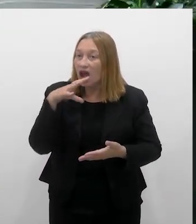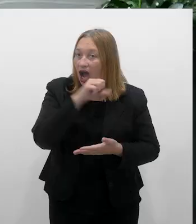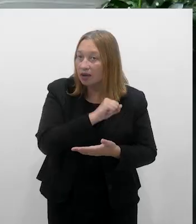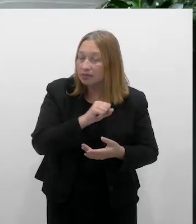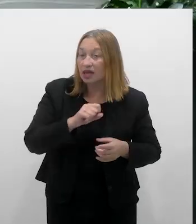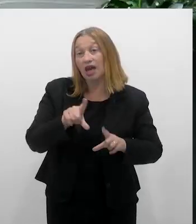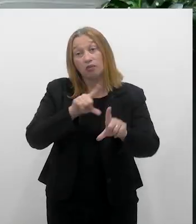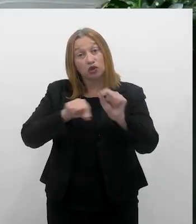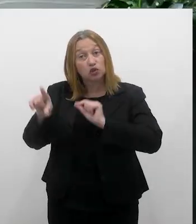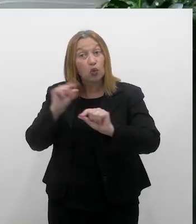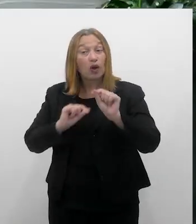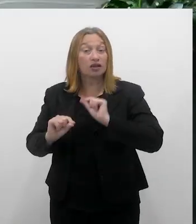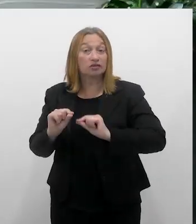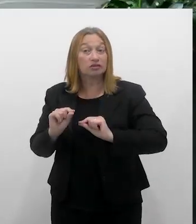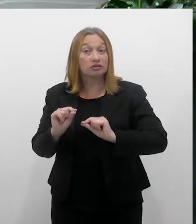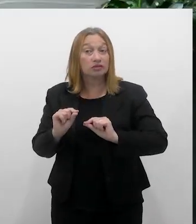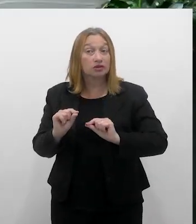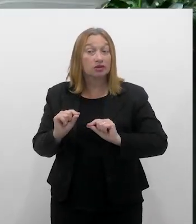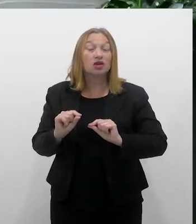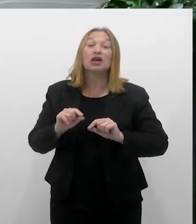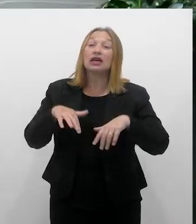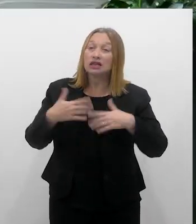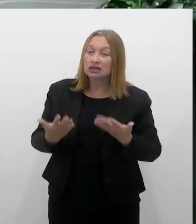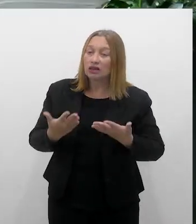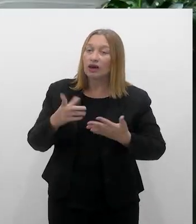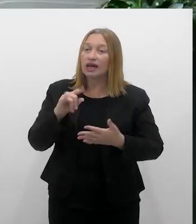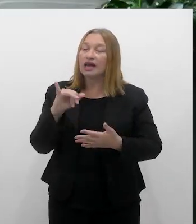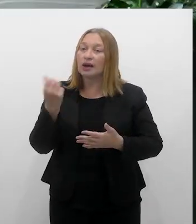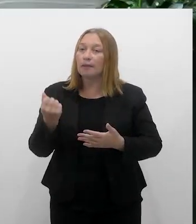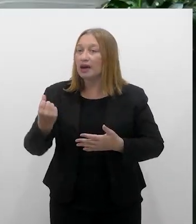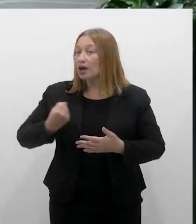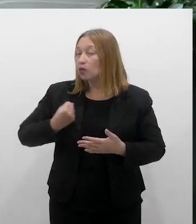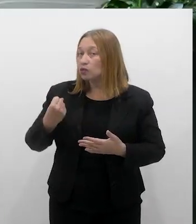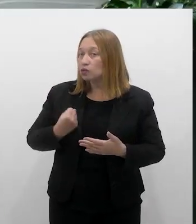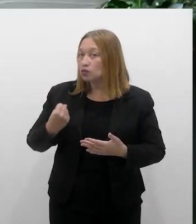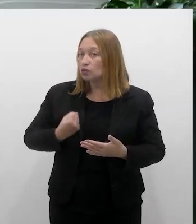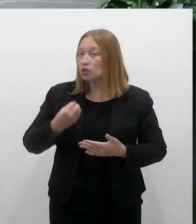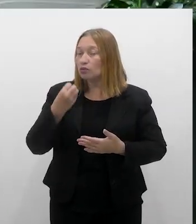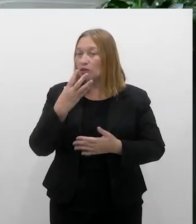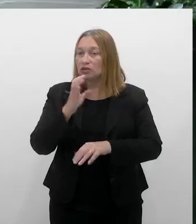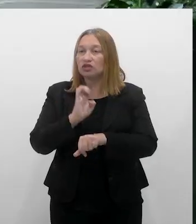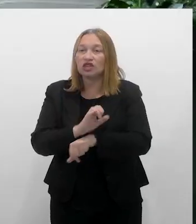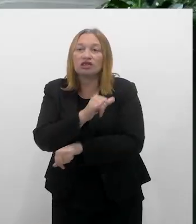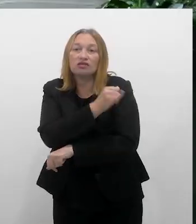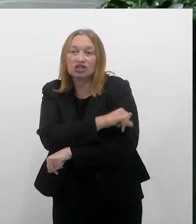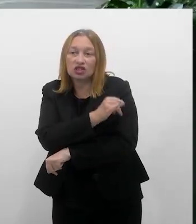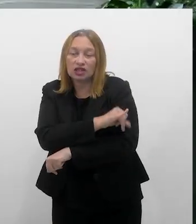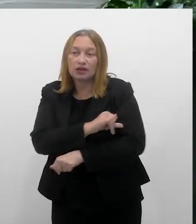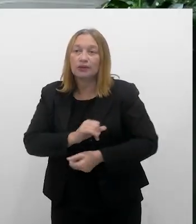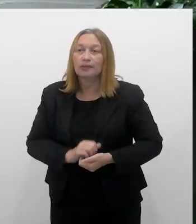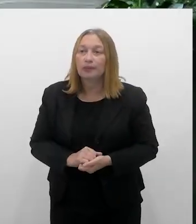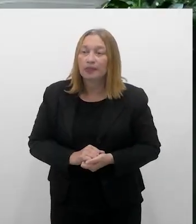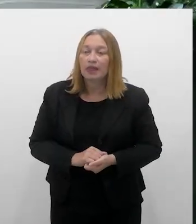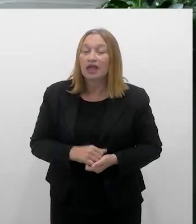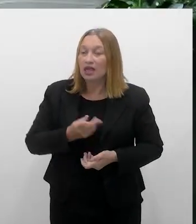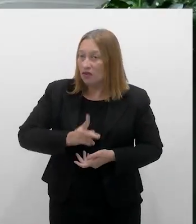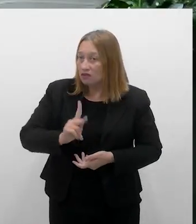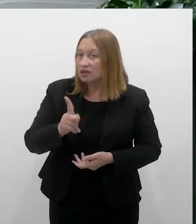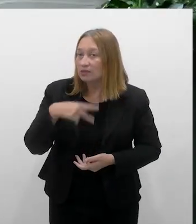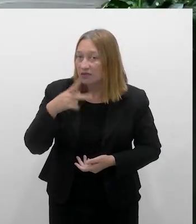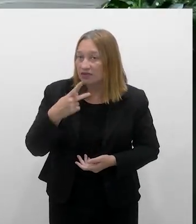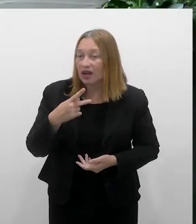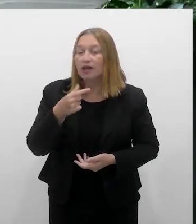ser automática, é opcional. Você tem que... Né? Então, a nossa campanha é um número inédito no estado do Rio de